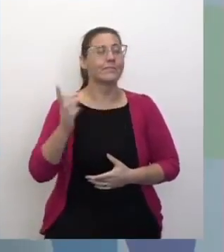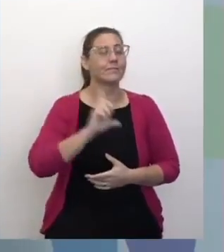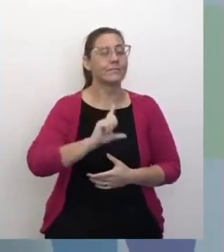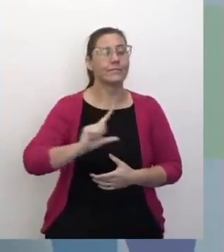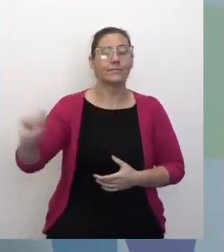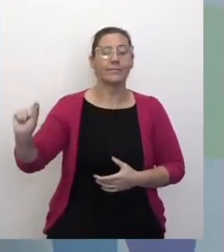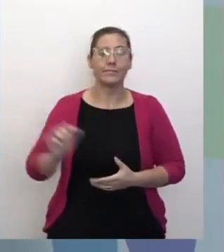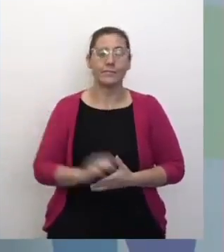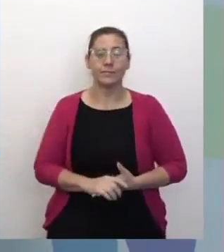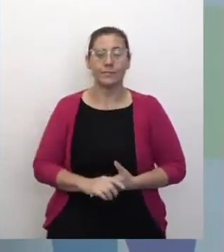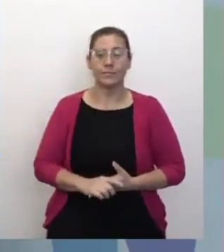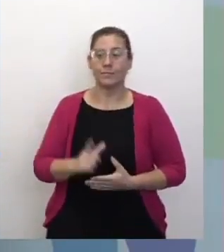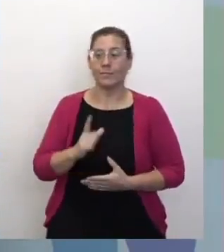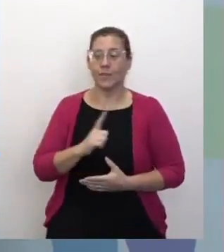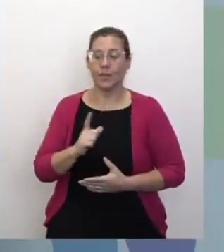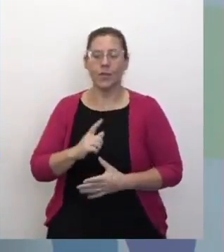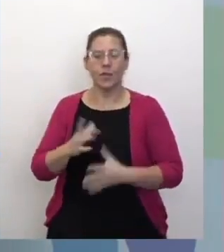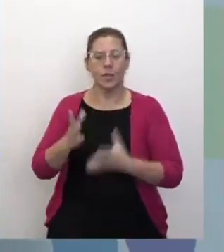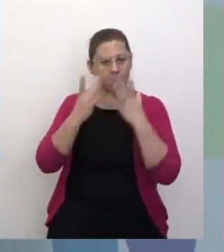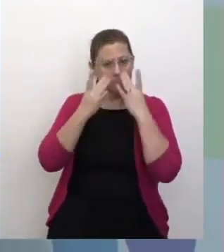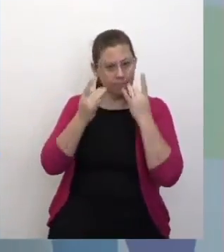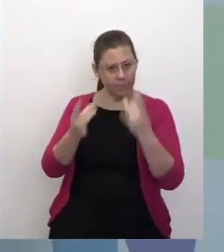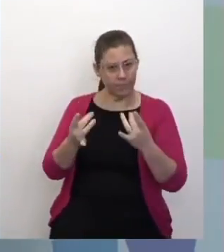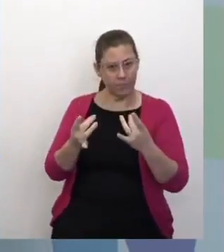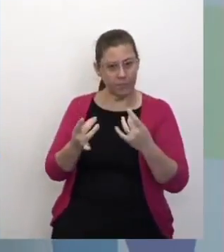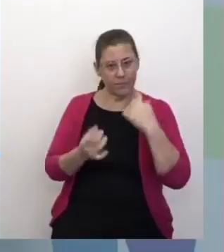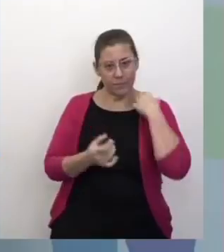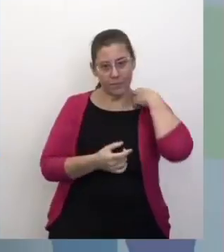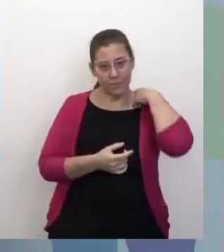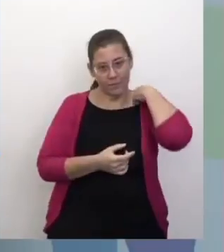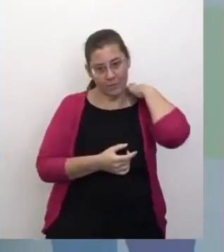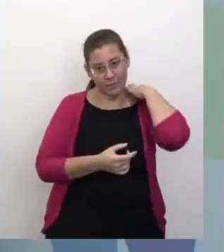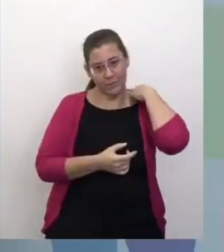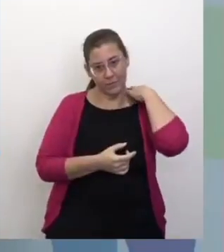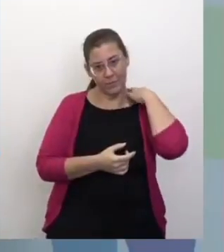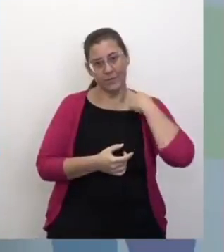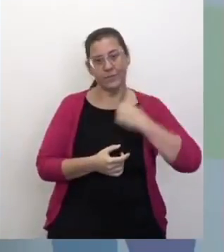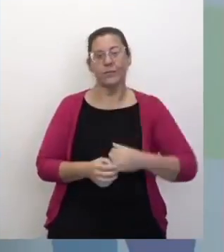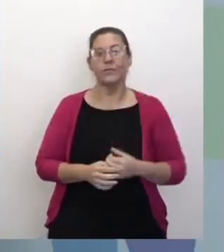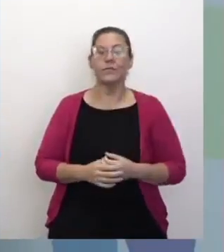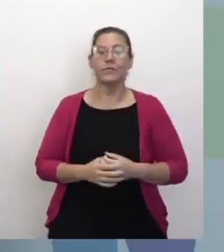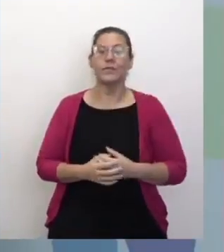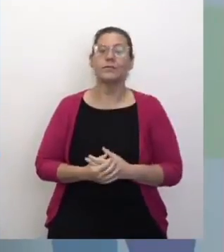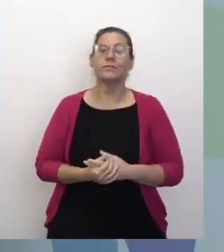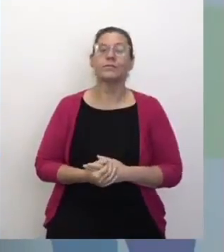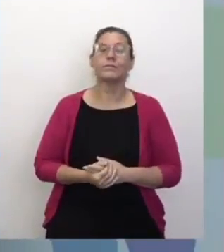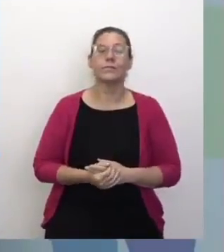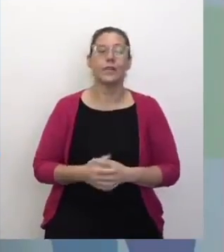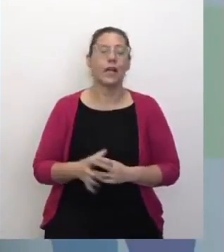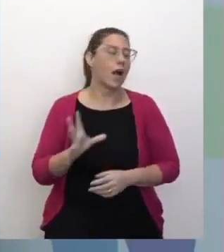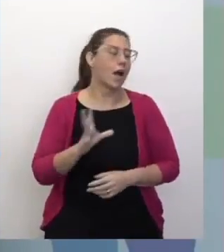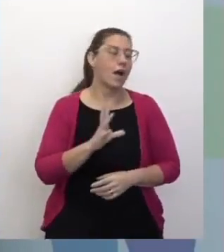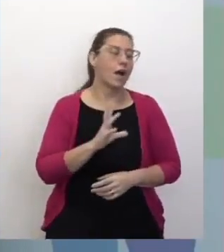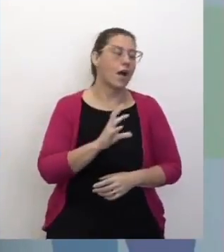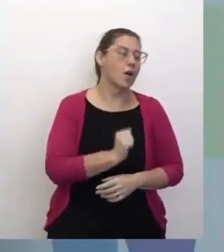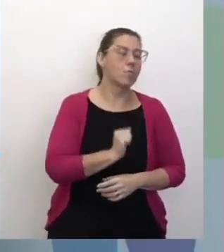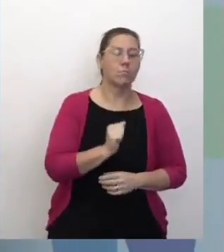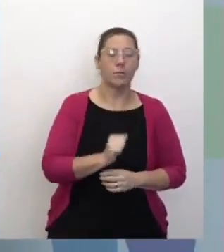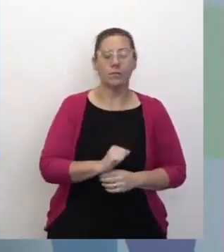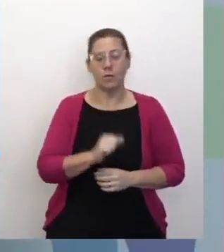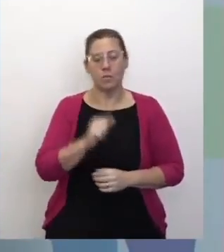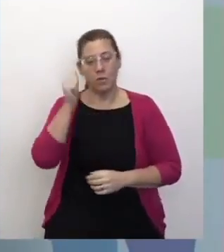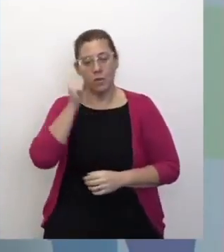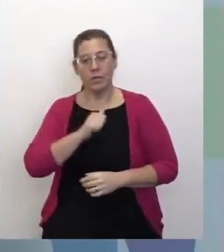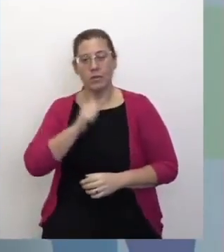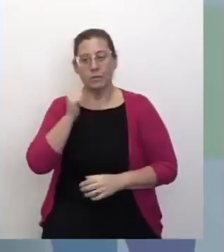lar. E o que chama atenção, eu cortei todo o conto agora, desculpa, né? Amo a Clarice, perdão, Clarice, onde quer